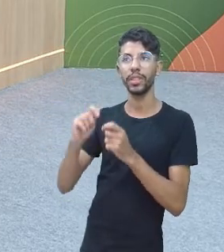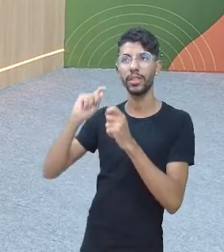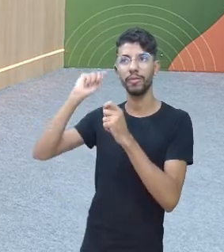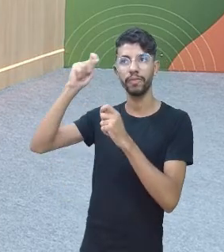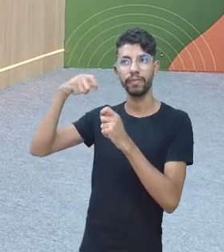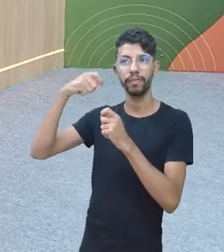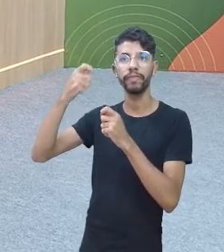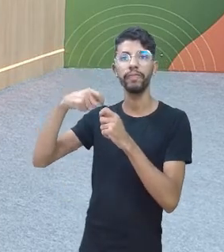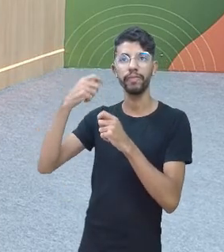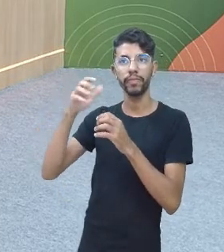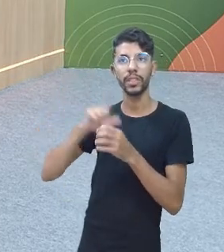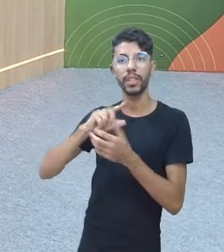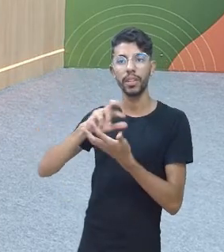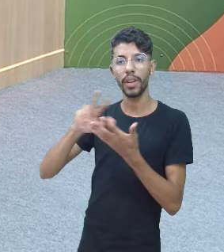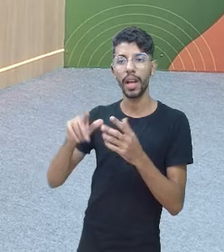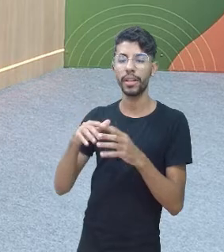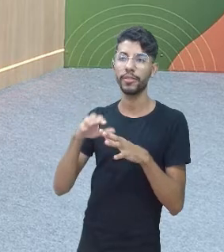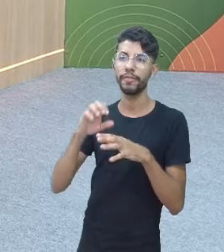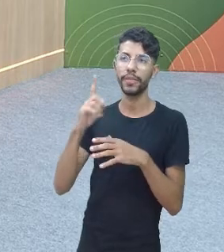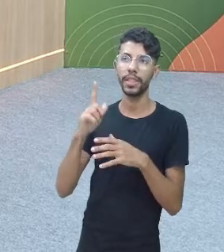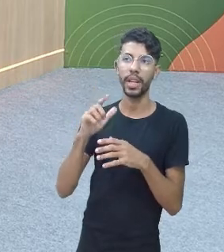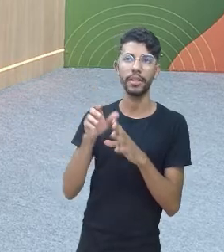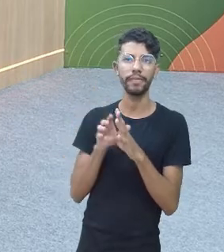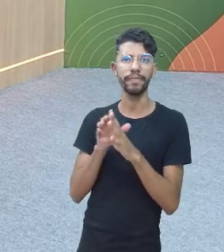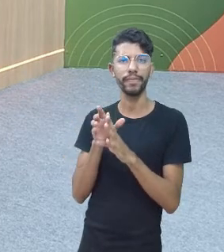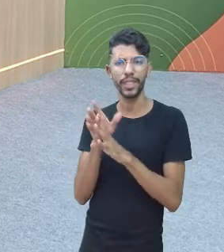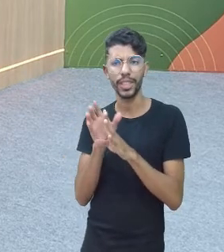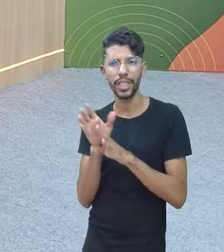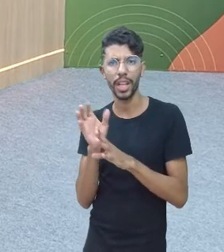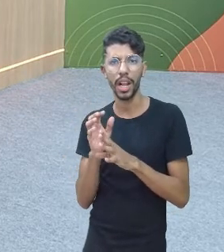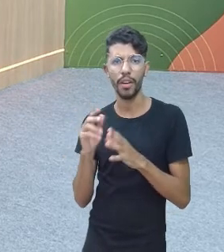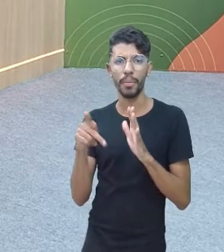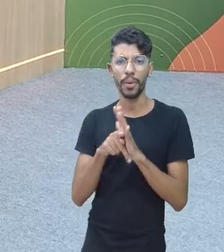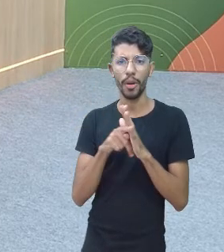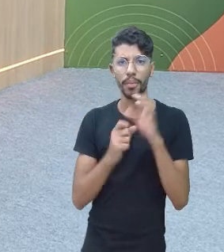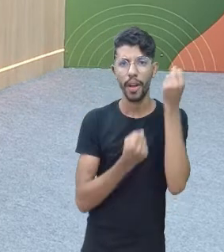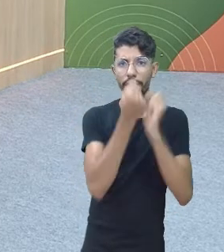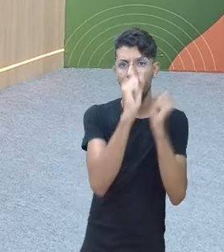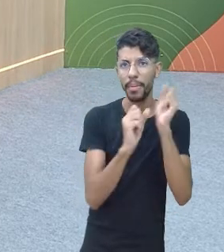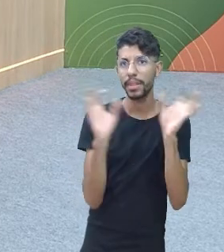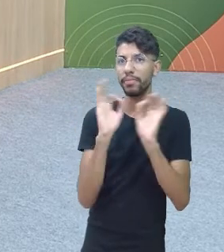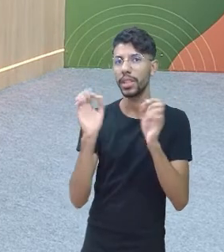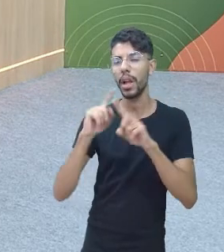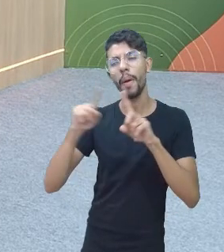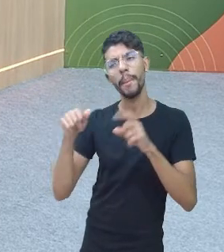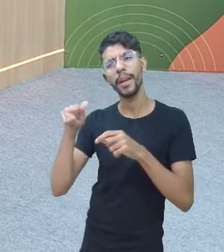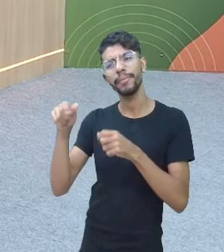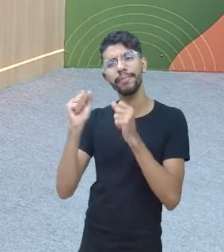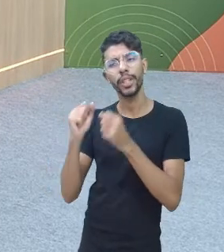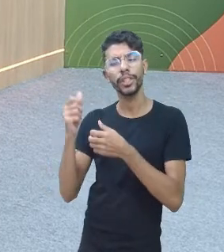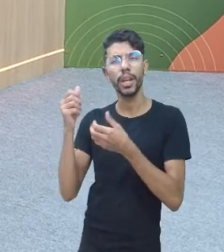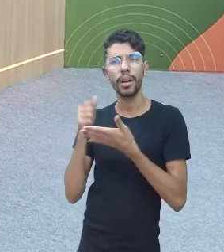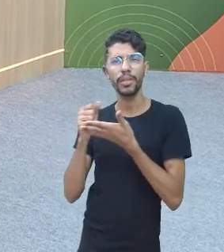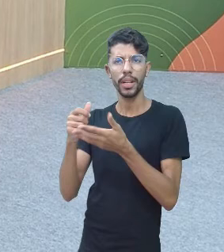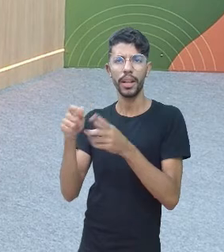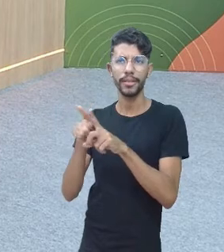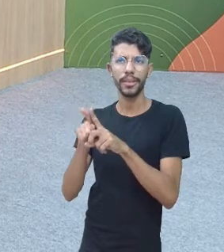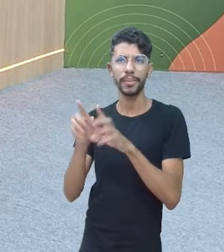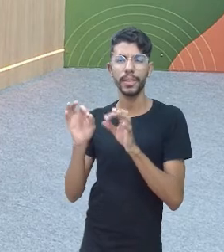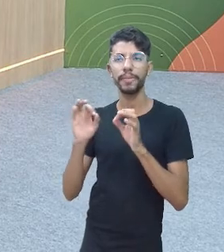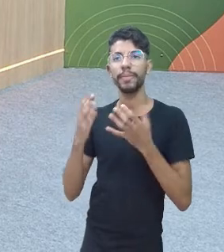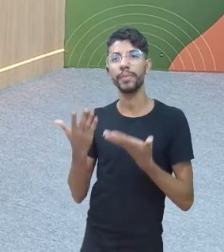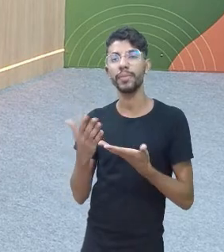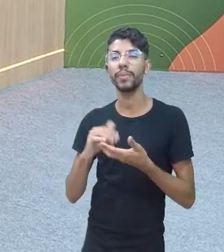pelo fabricante, mas não significa que eles não consigam nos auxiliar também na hora que a gente precisa, tá certo? E a repercussão disso tudo.